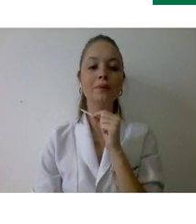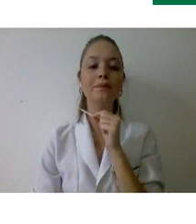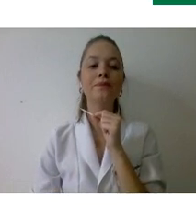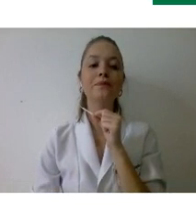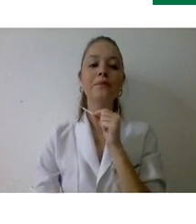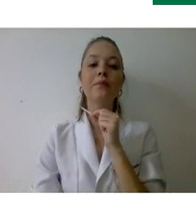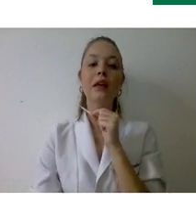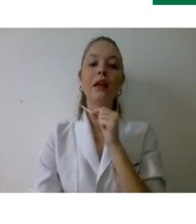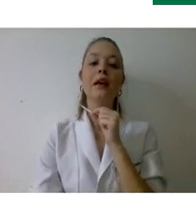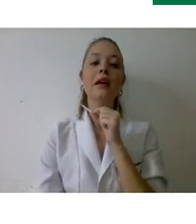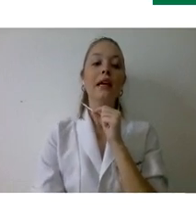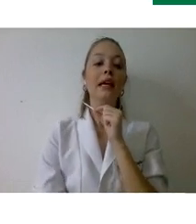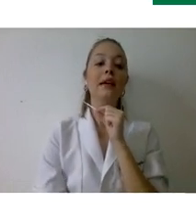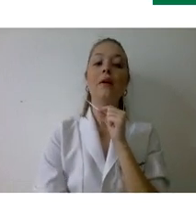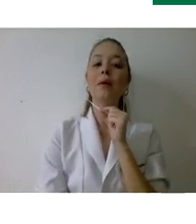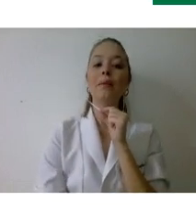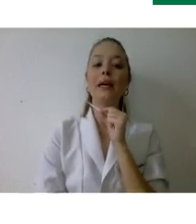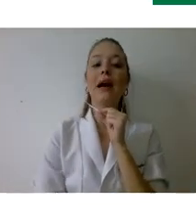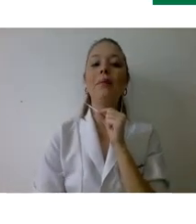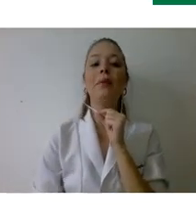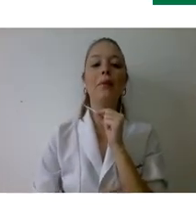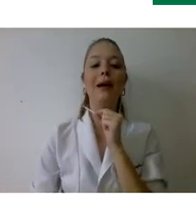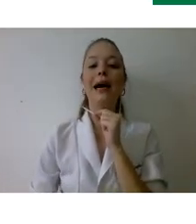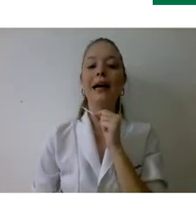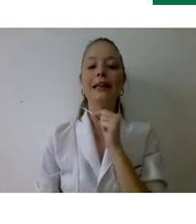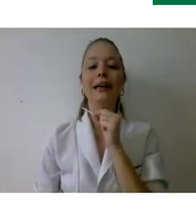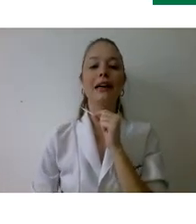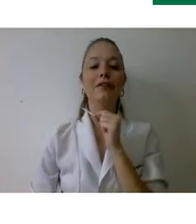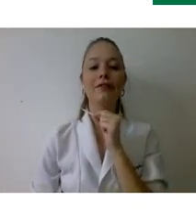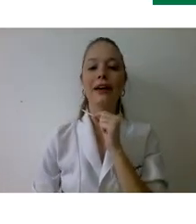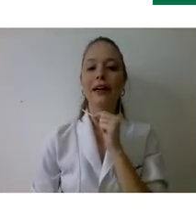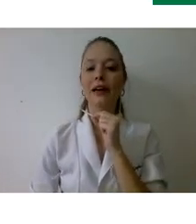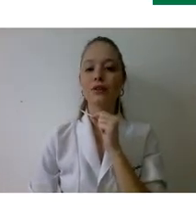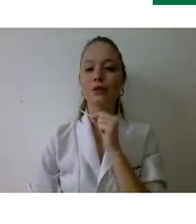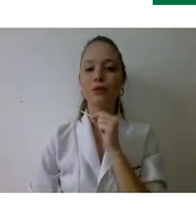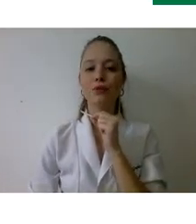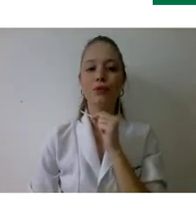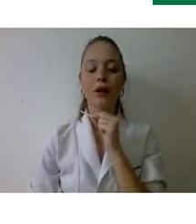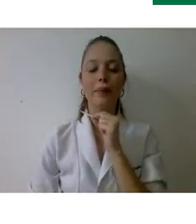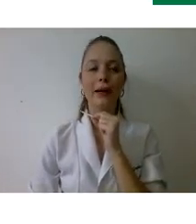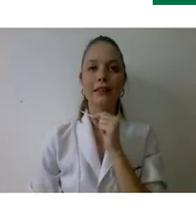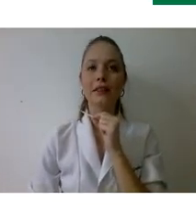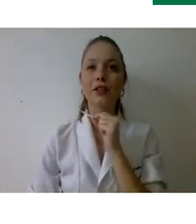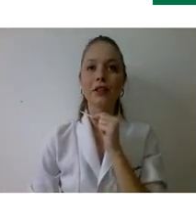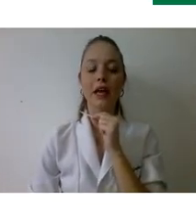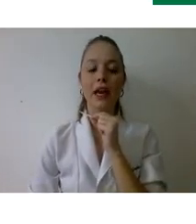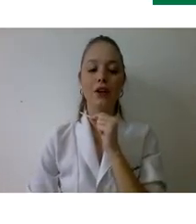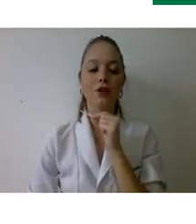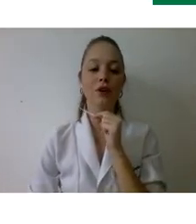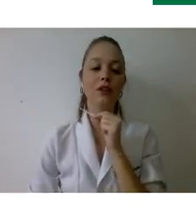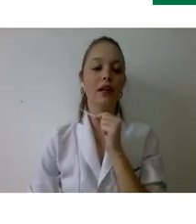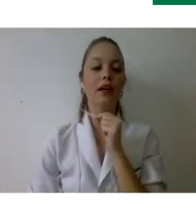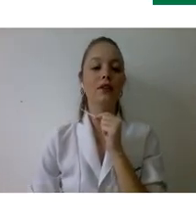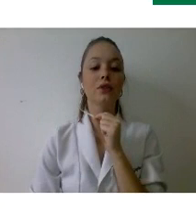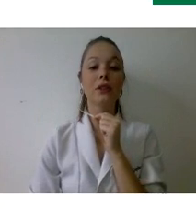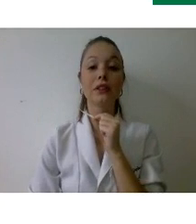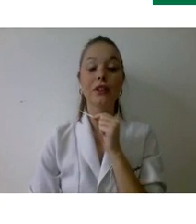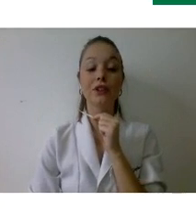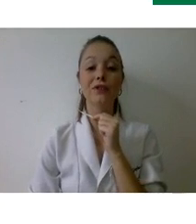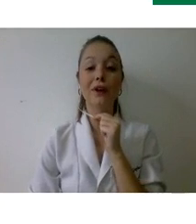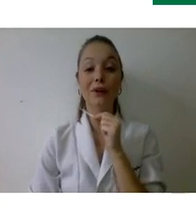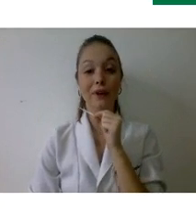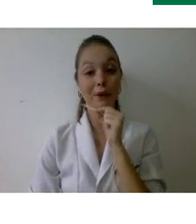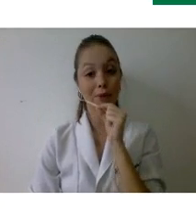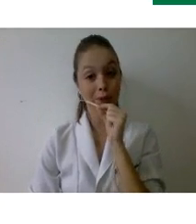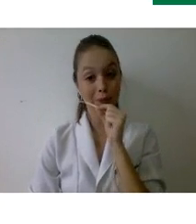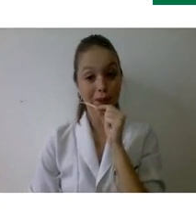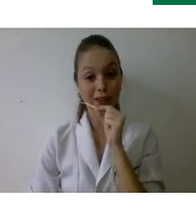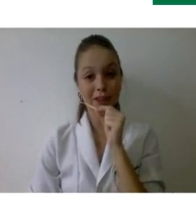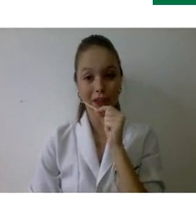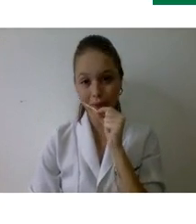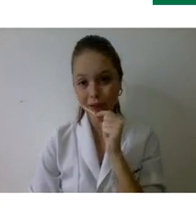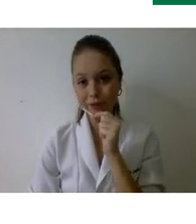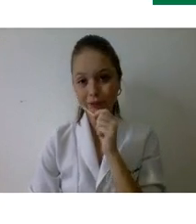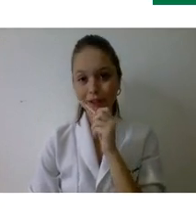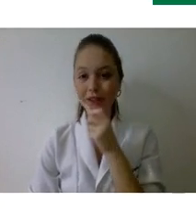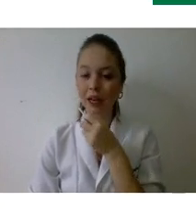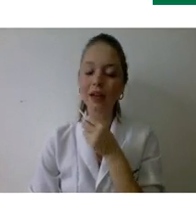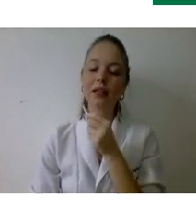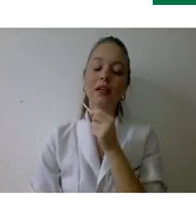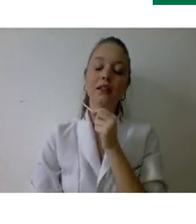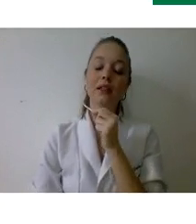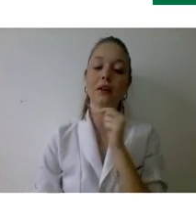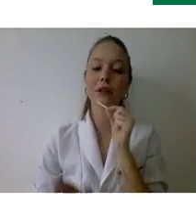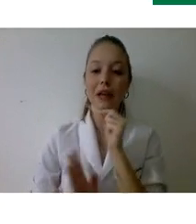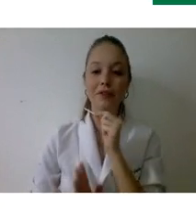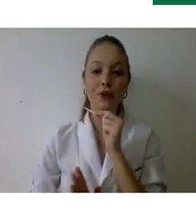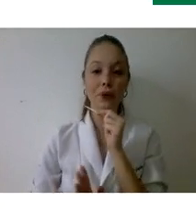tá bom? E não aplicar pomada, café, açúcar, pasta de dente, todas aquelas coisas que a gente falou na última aula de